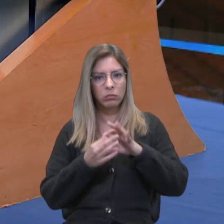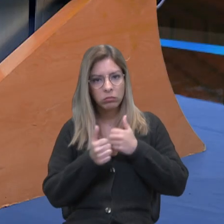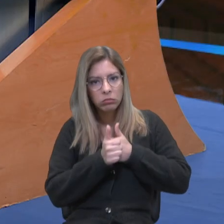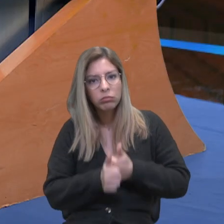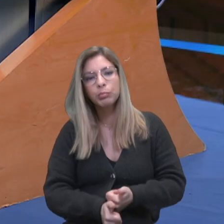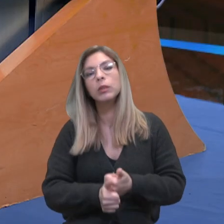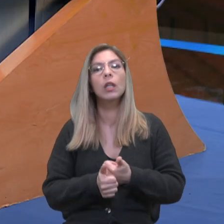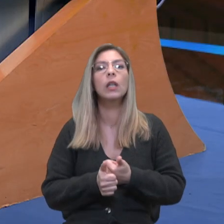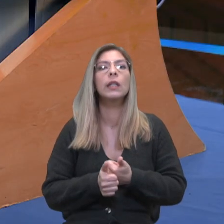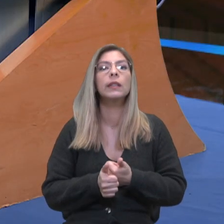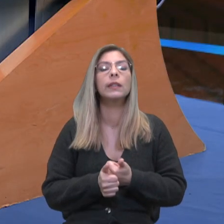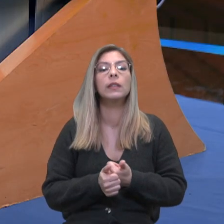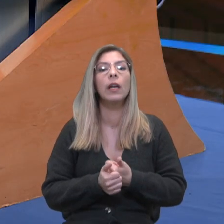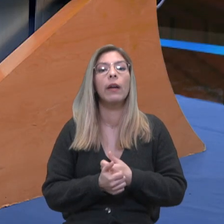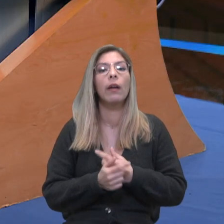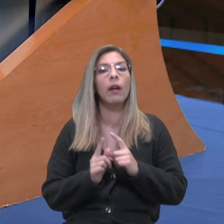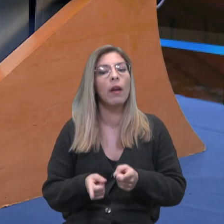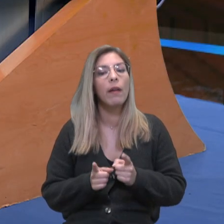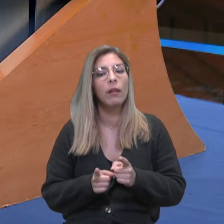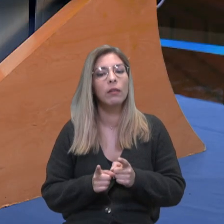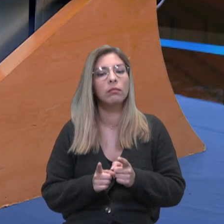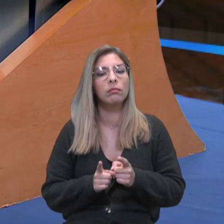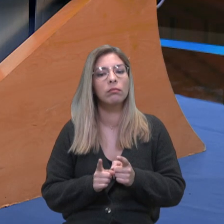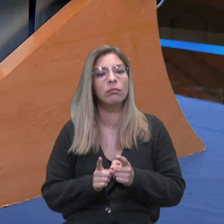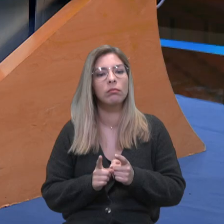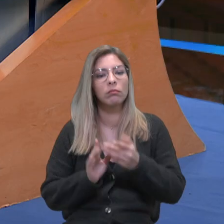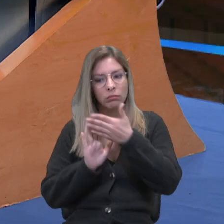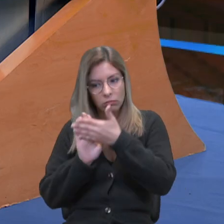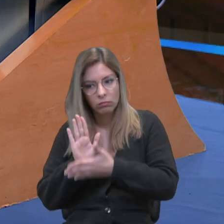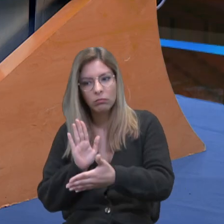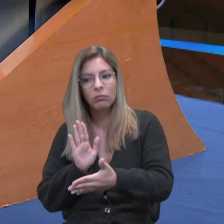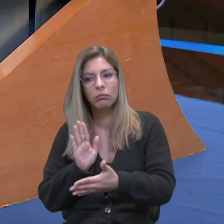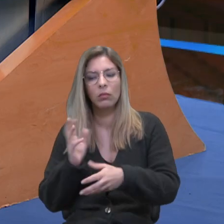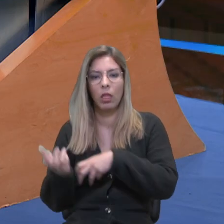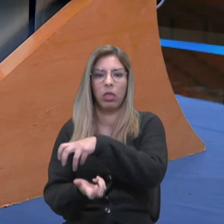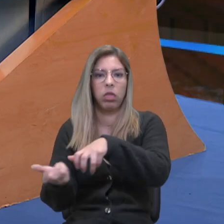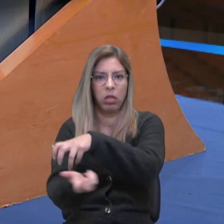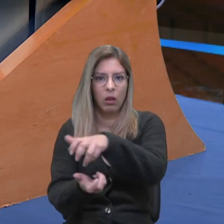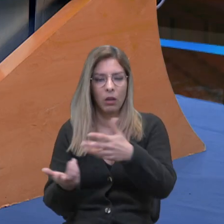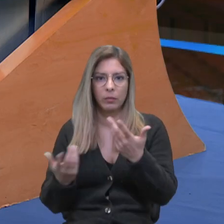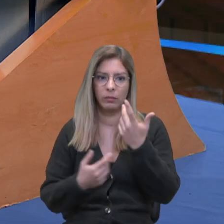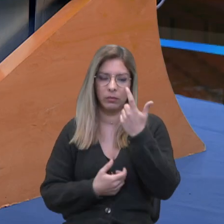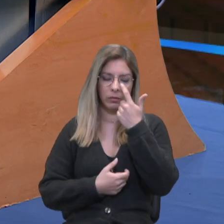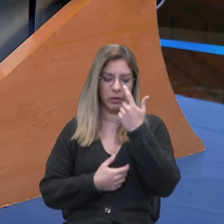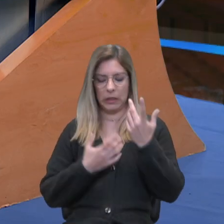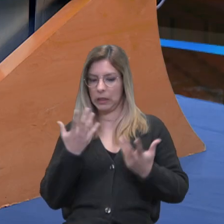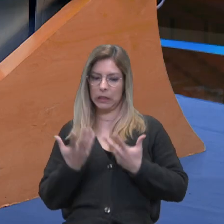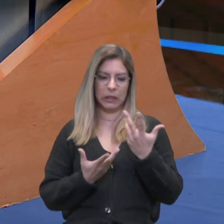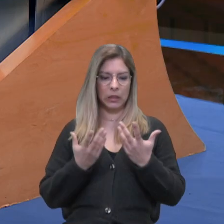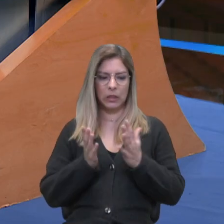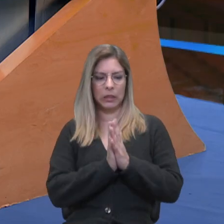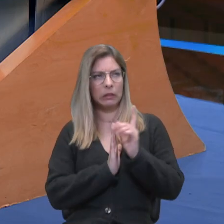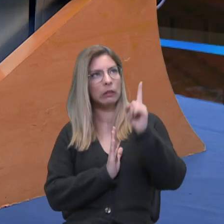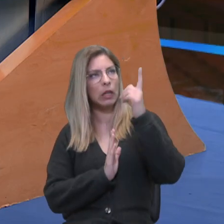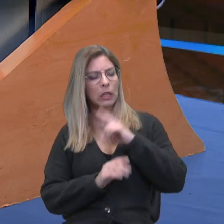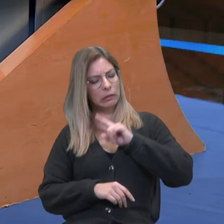concreta, nomeadamente nesta tão dramática e que nos põe em questão pessoal, em questão muitas vezes com o próprio Deus. E o